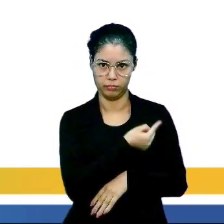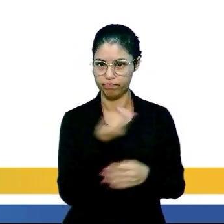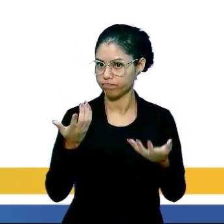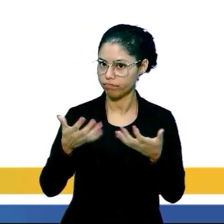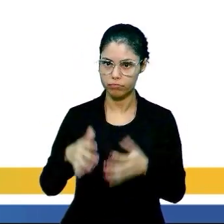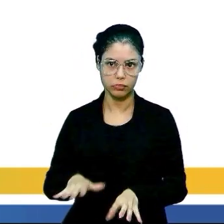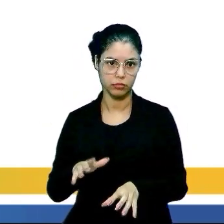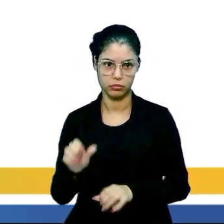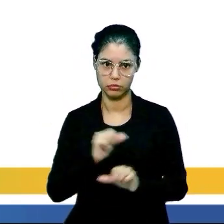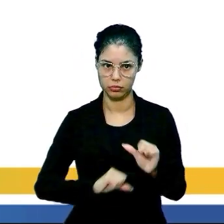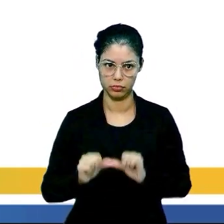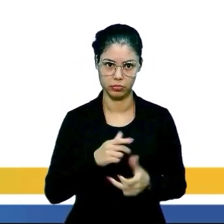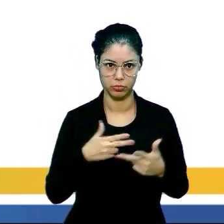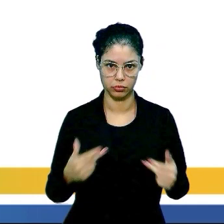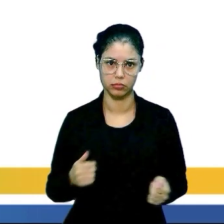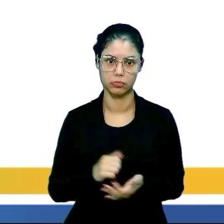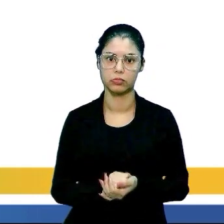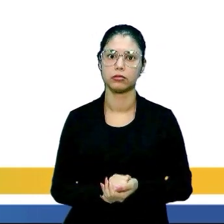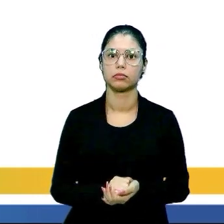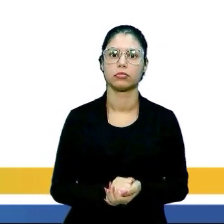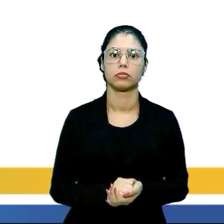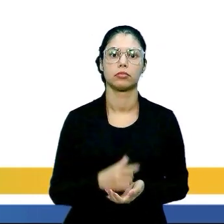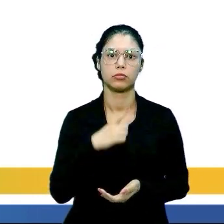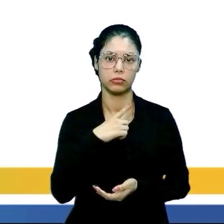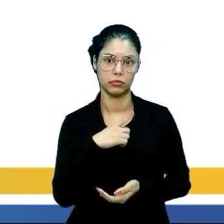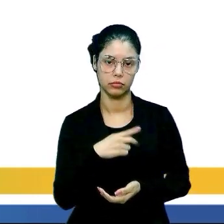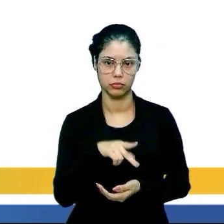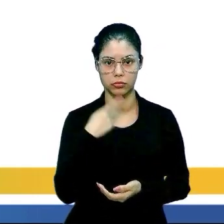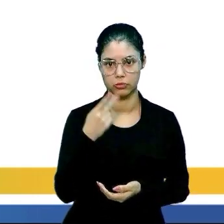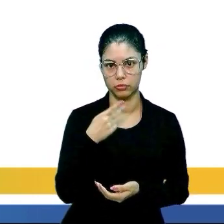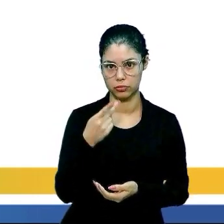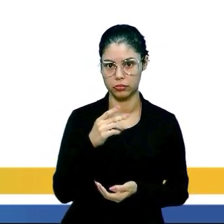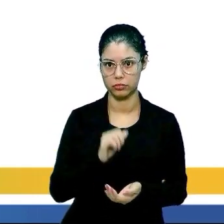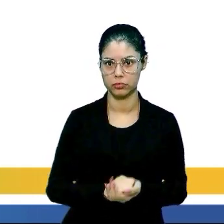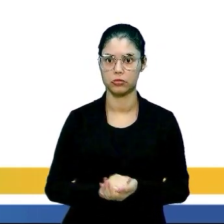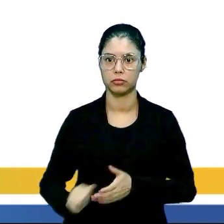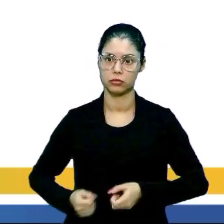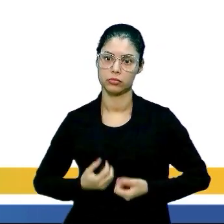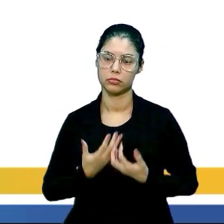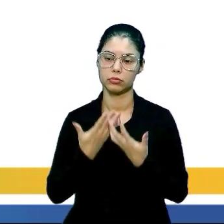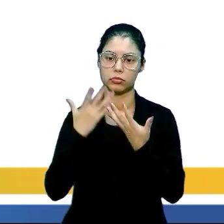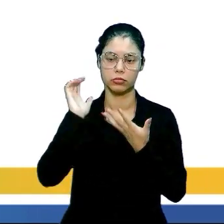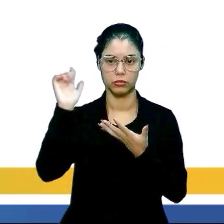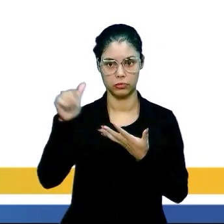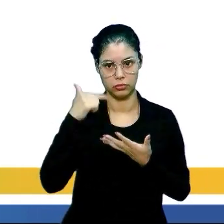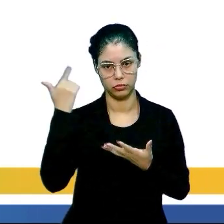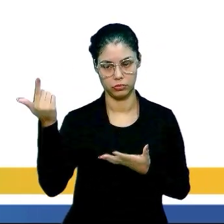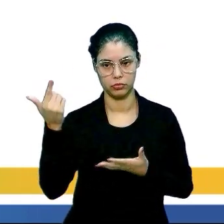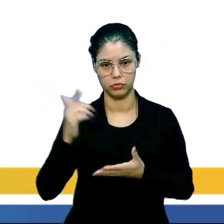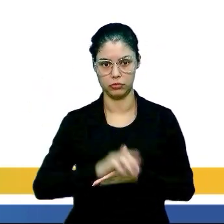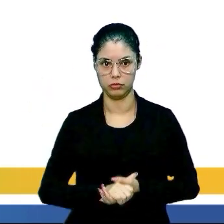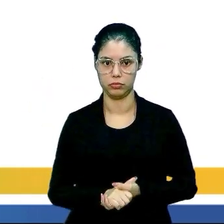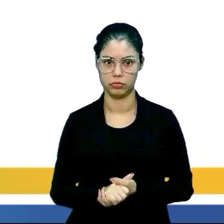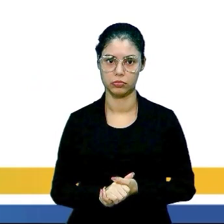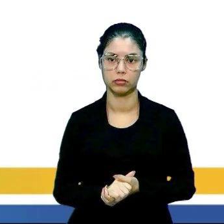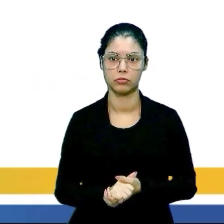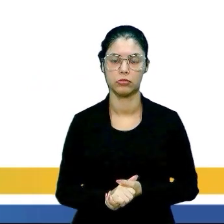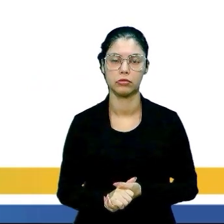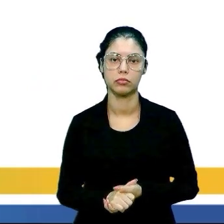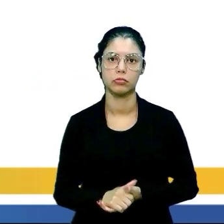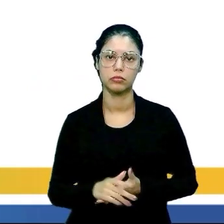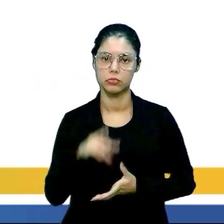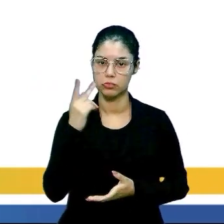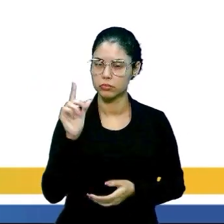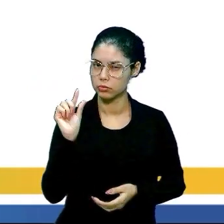a gente não está querendo alterar as coisas. A gente está querendo desabrochar de um modo ou de outro. Então,